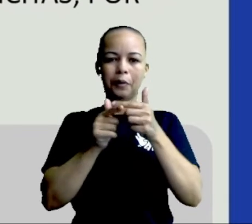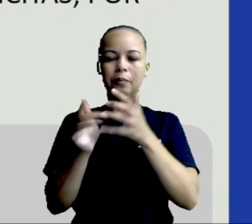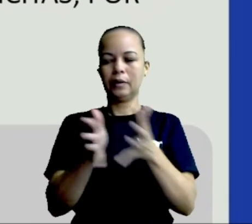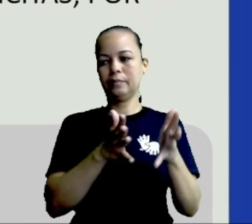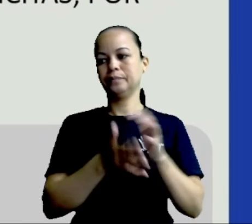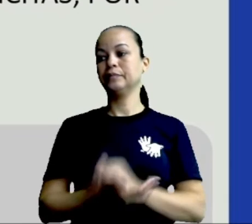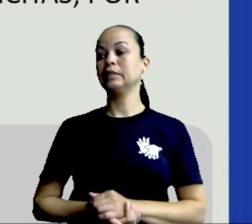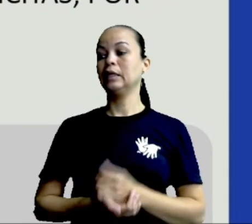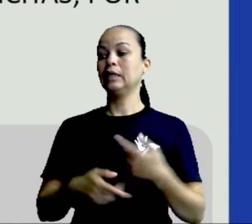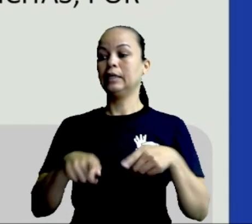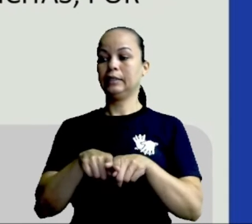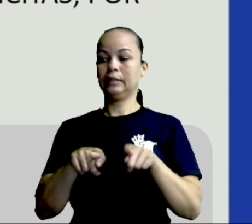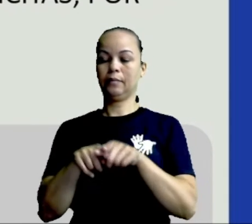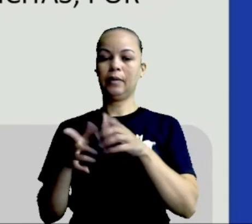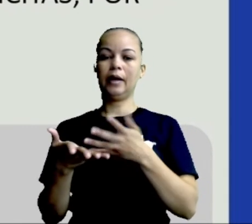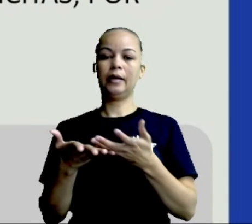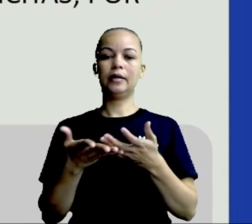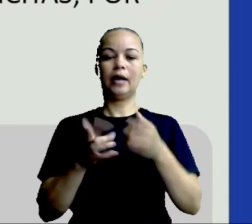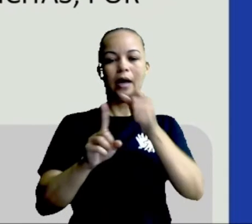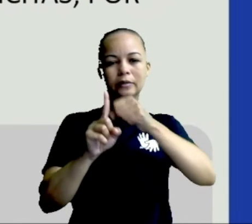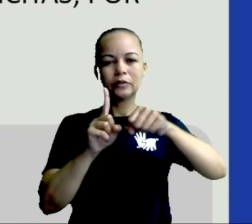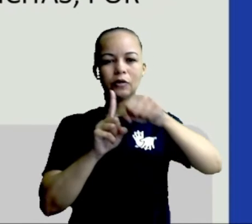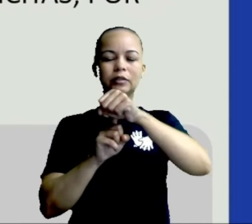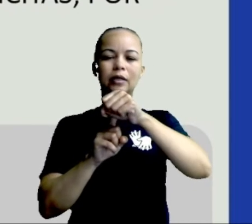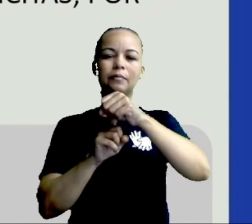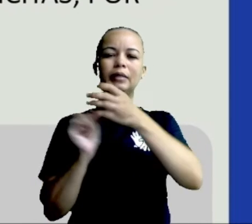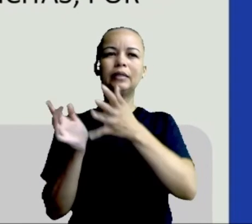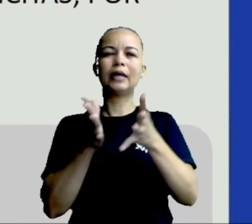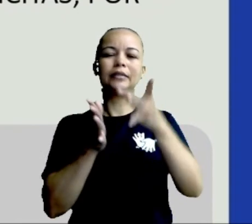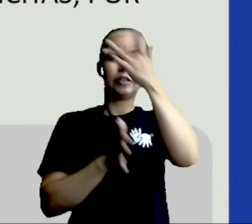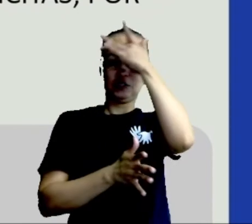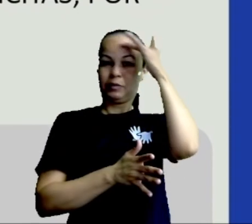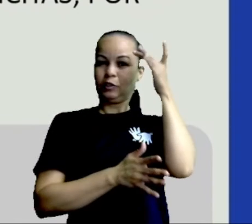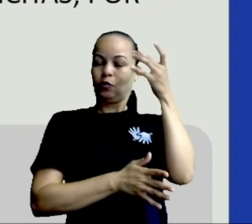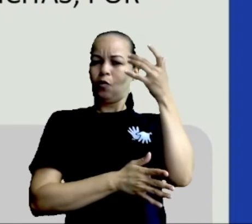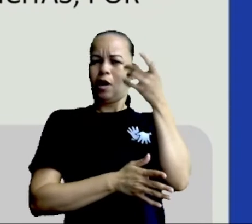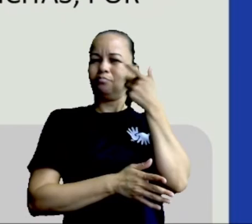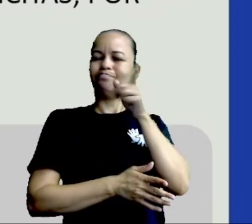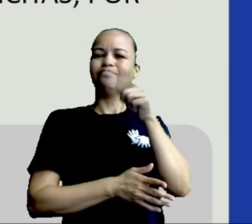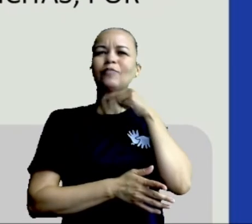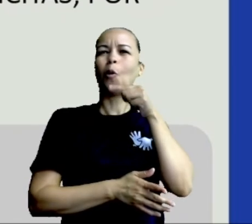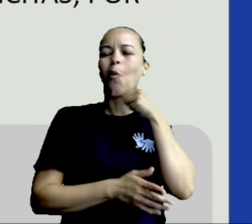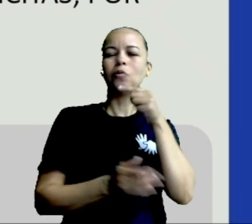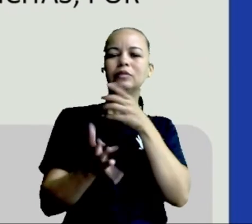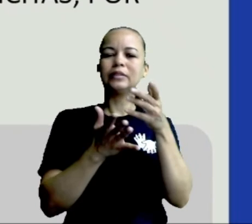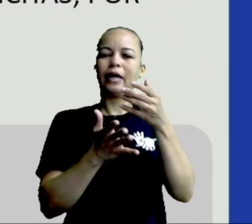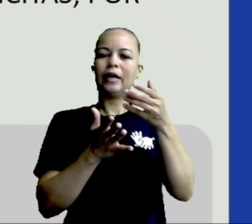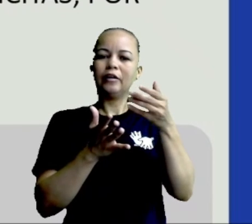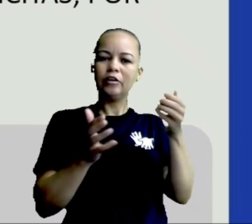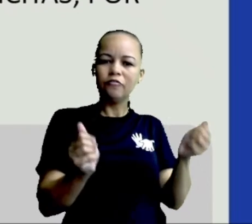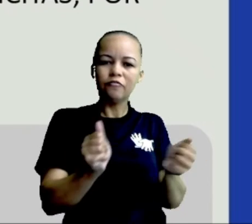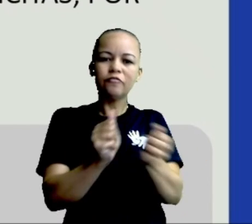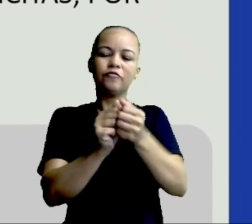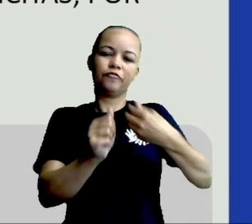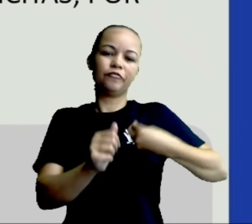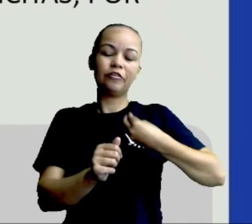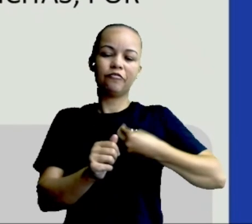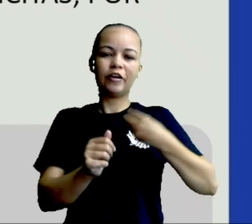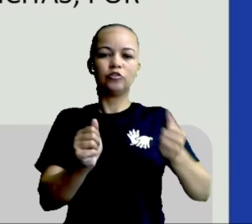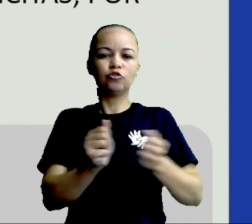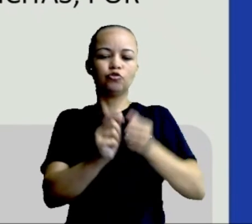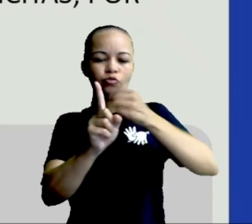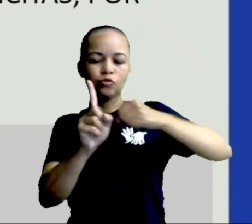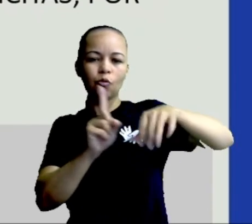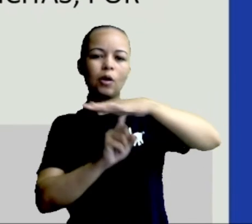à sociabilidade, porque esses indivíduos geralmente não conseguem viver em sociedade, eles não conseguem interagir